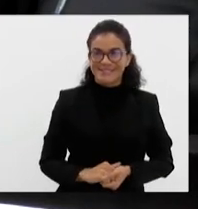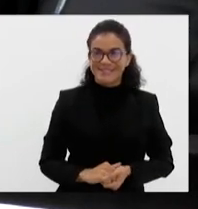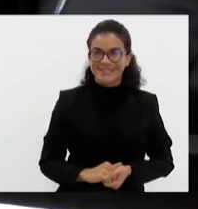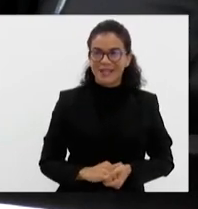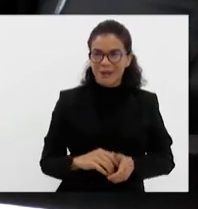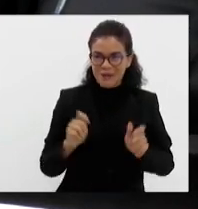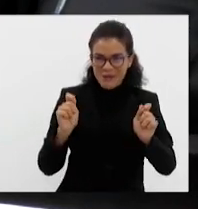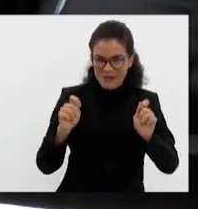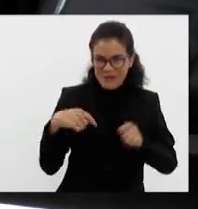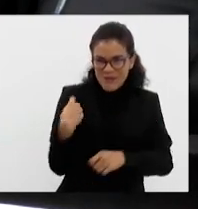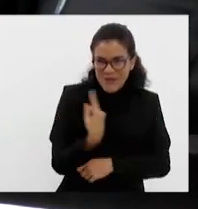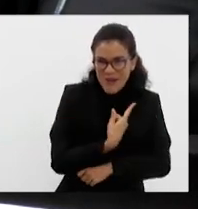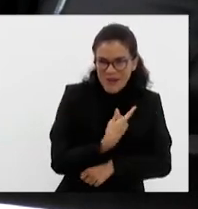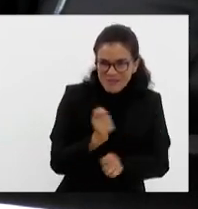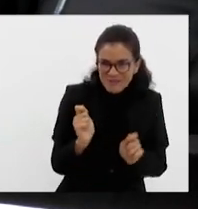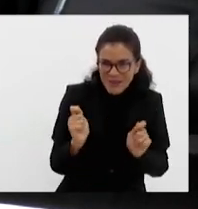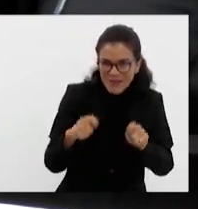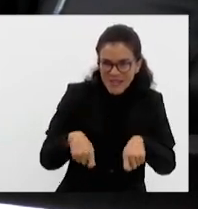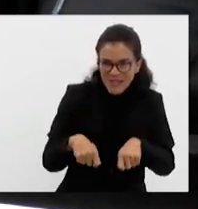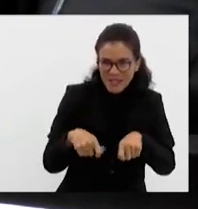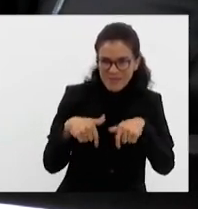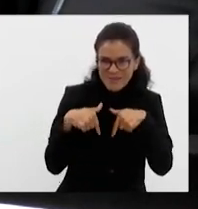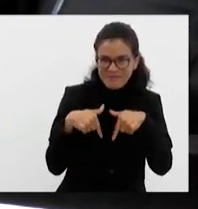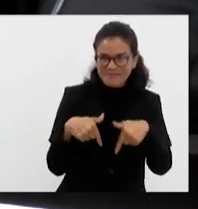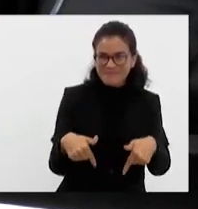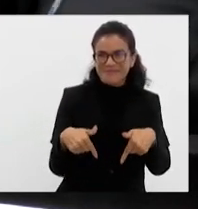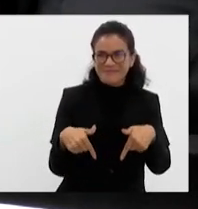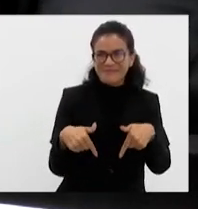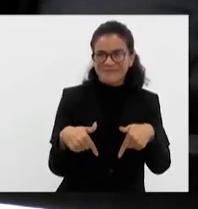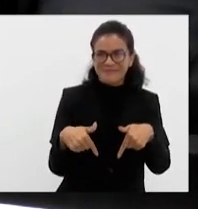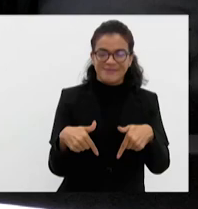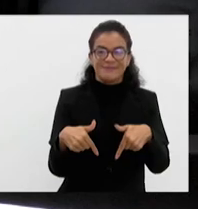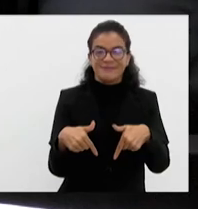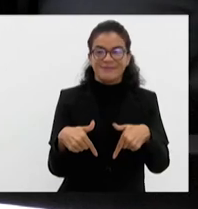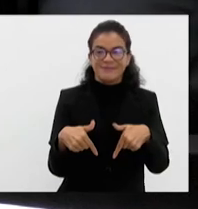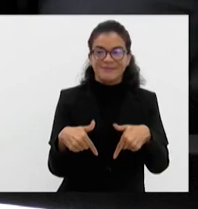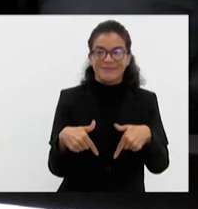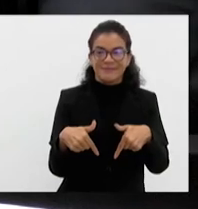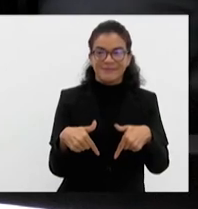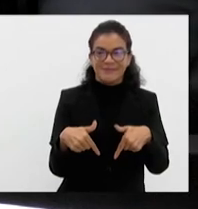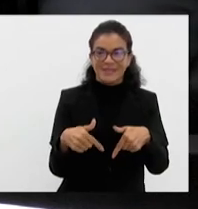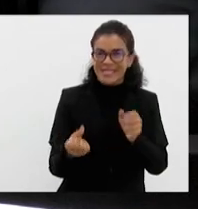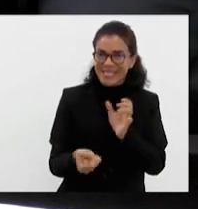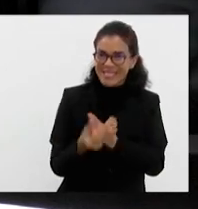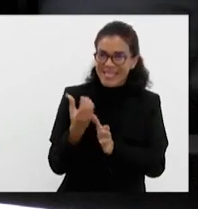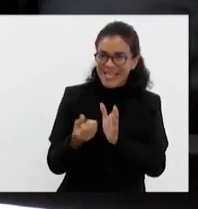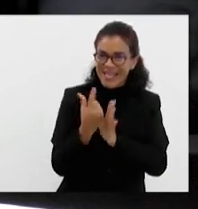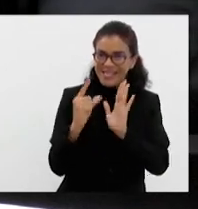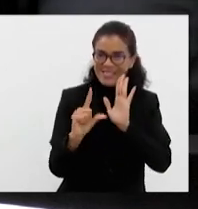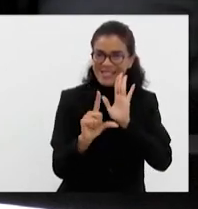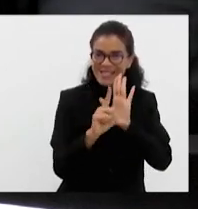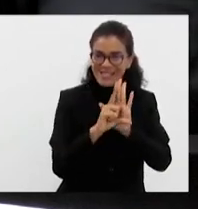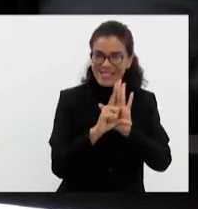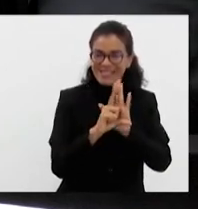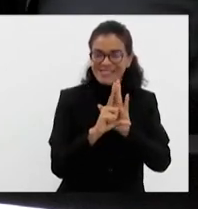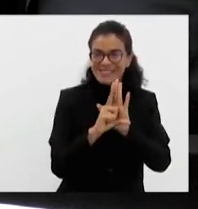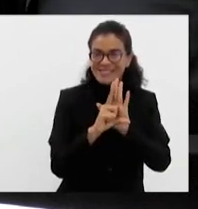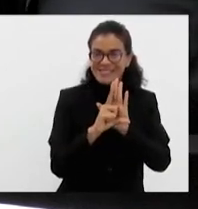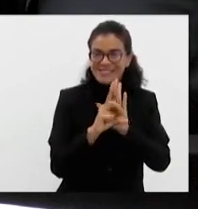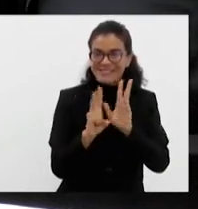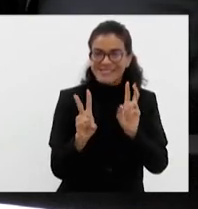Podemos nós ter a iniciativa de legislação